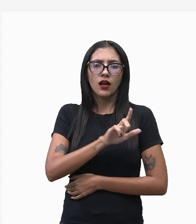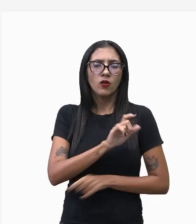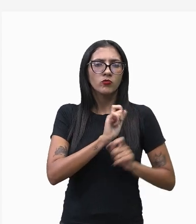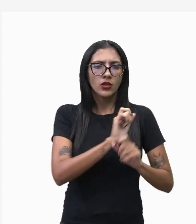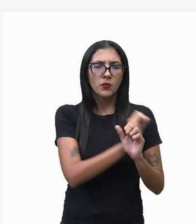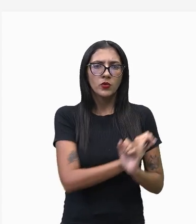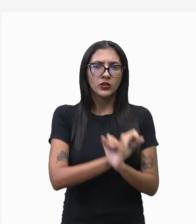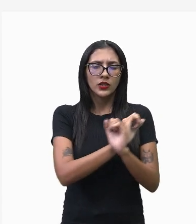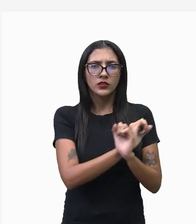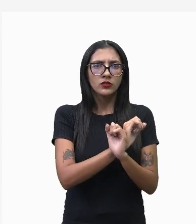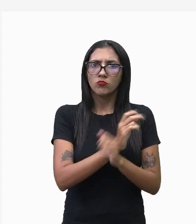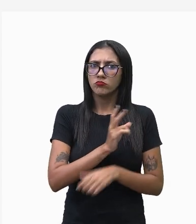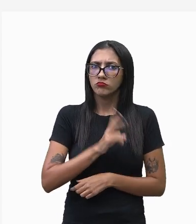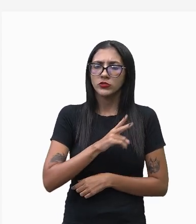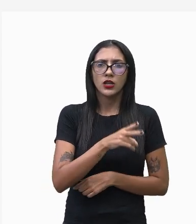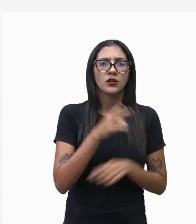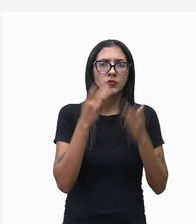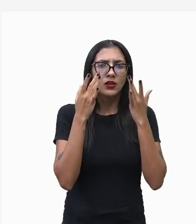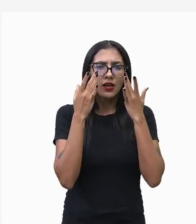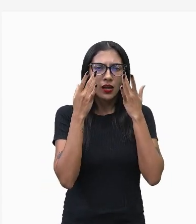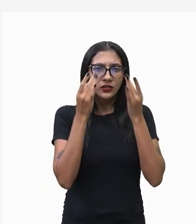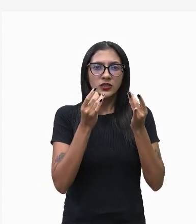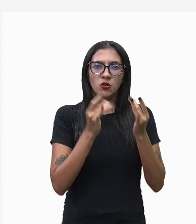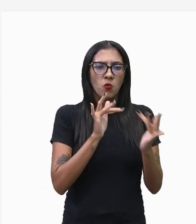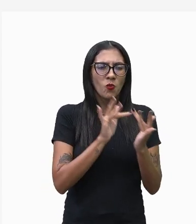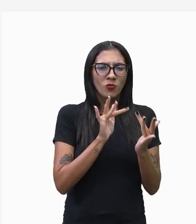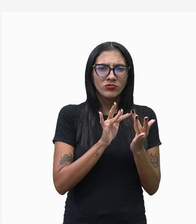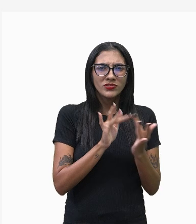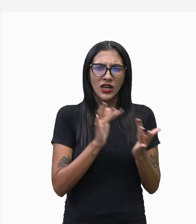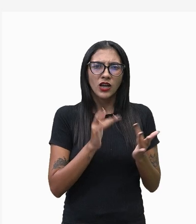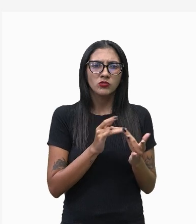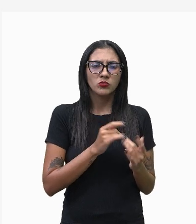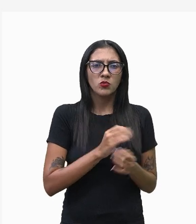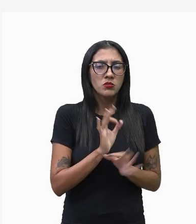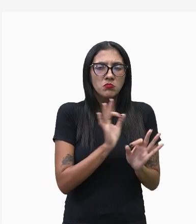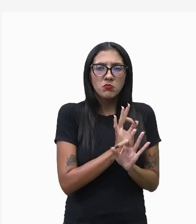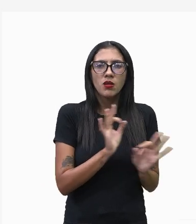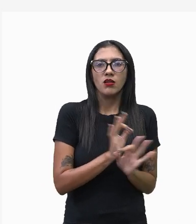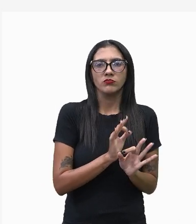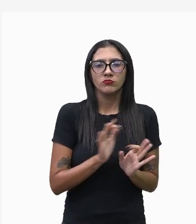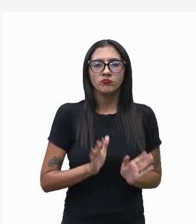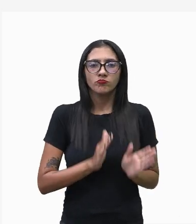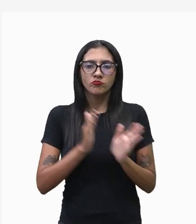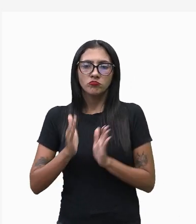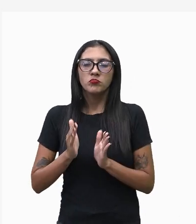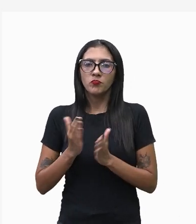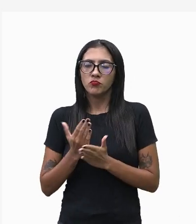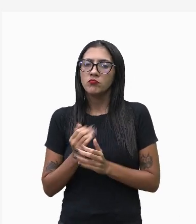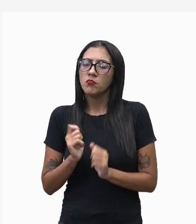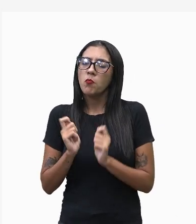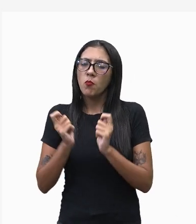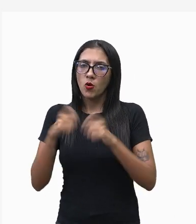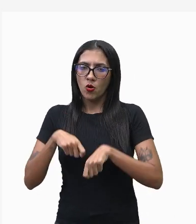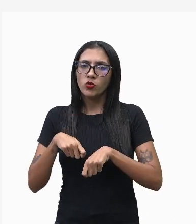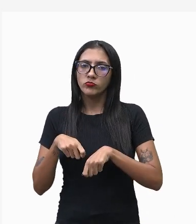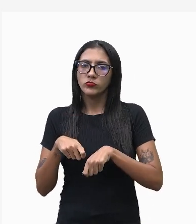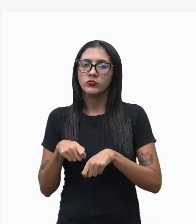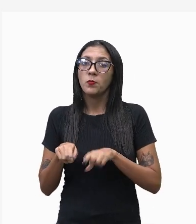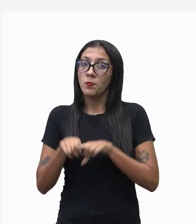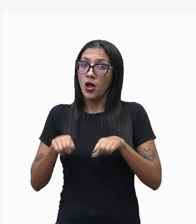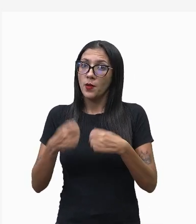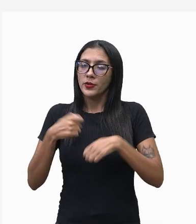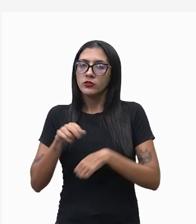proteção, então nada é mexido nesses lugares, e no outro caso, pode-se fazer uso, desde que